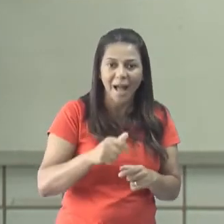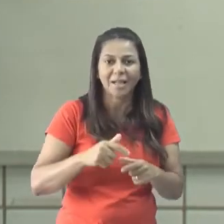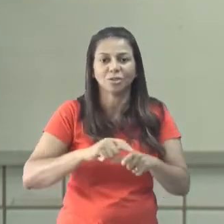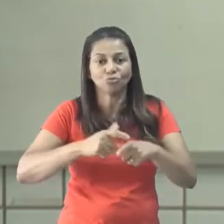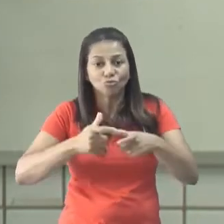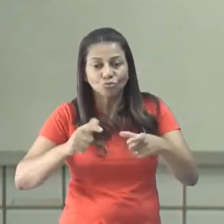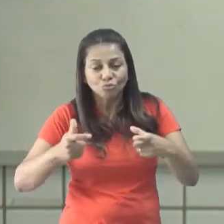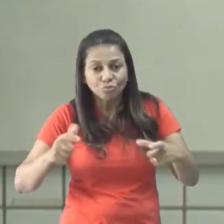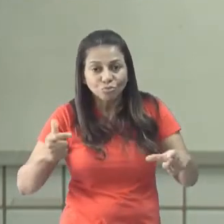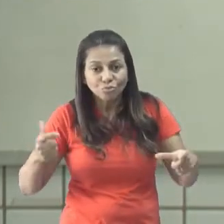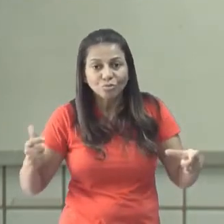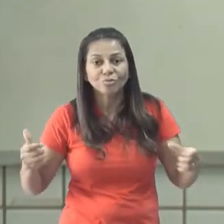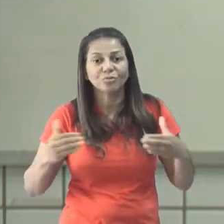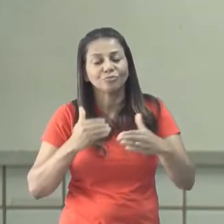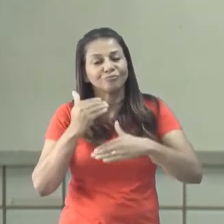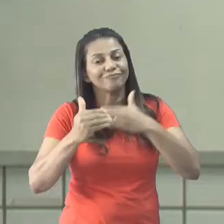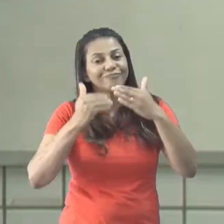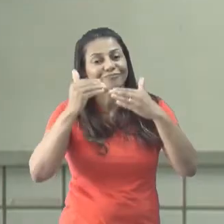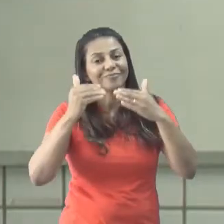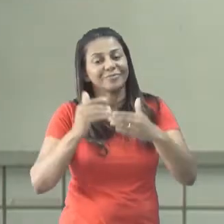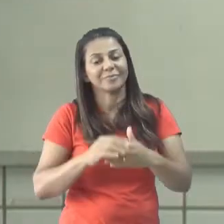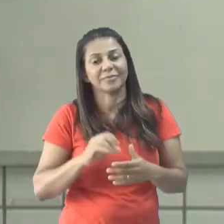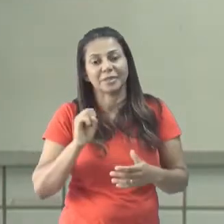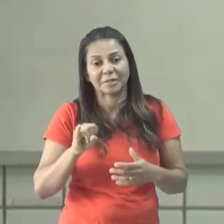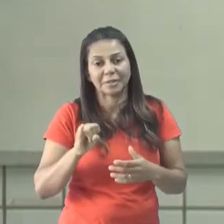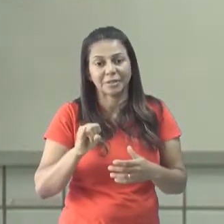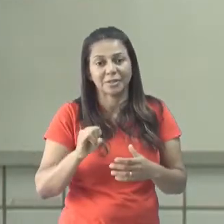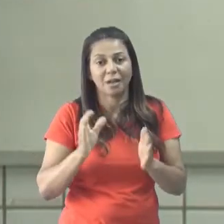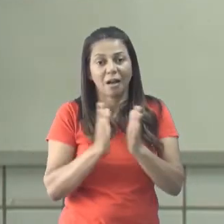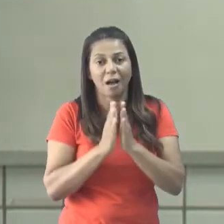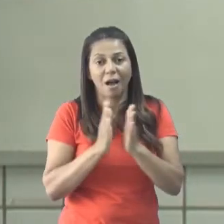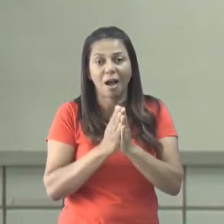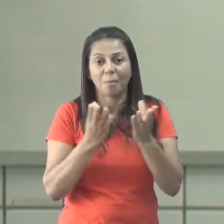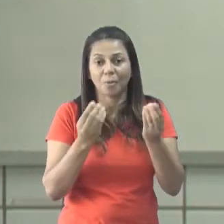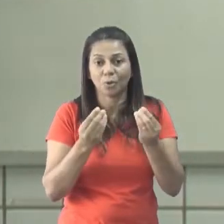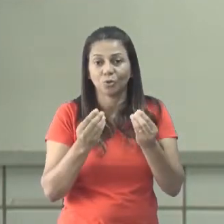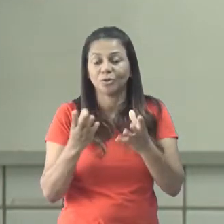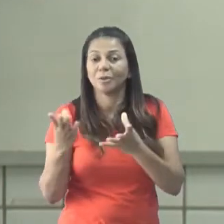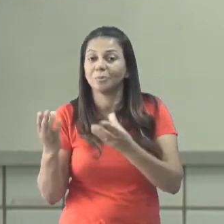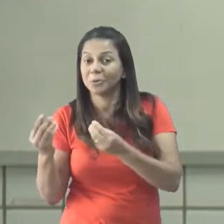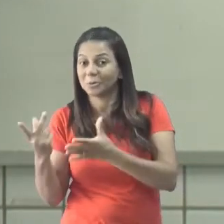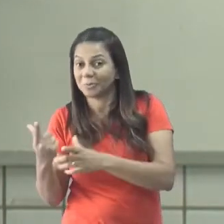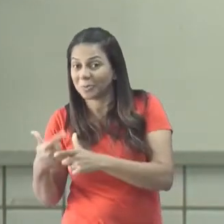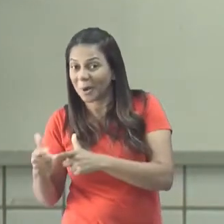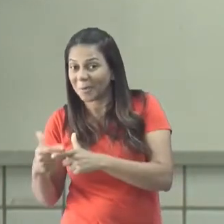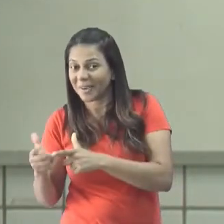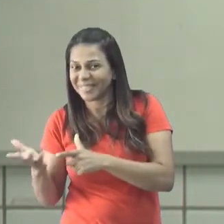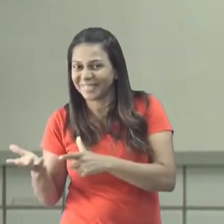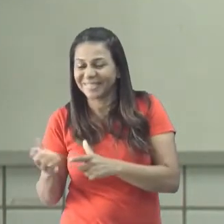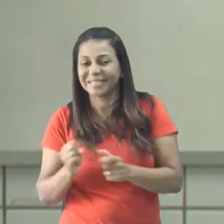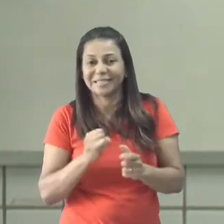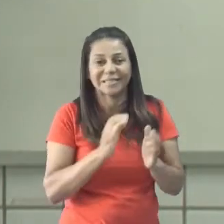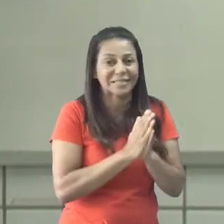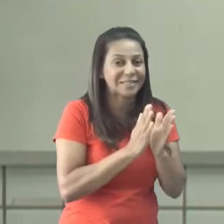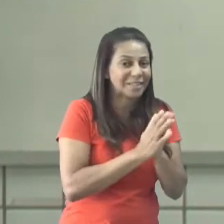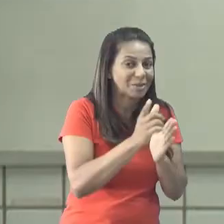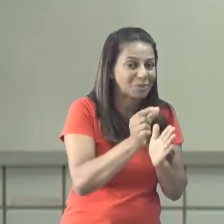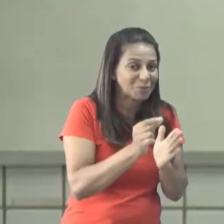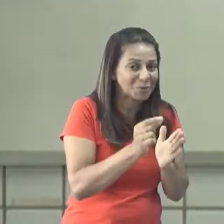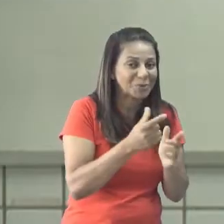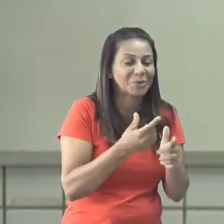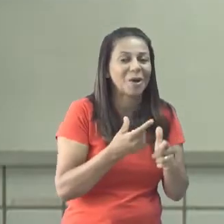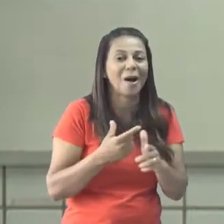estamos fazendo uma proporção. Se eu rezo muito, aparece muita assombração. Se eu rezo pouco, aparece pouca